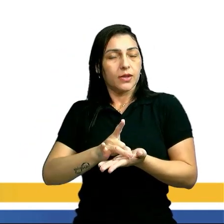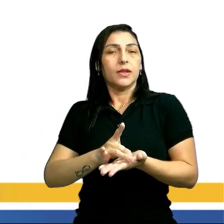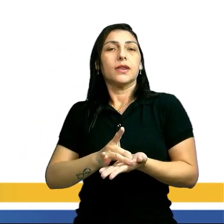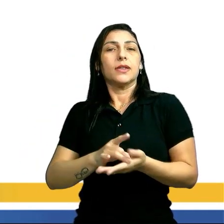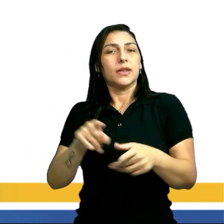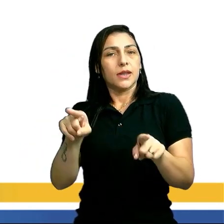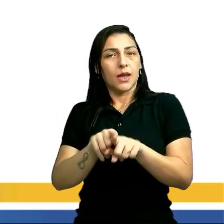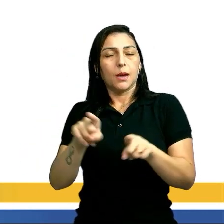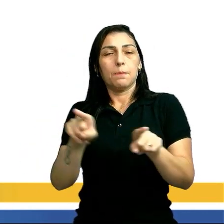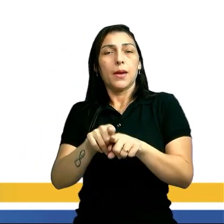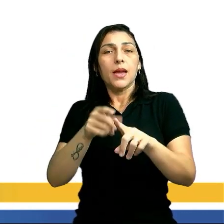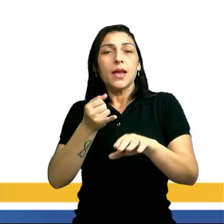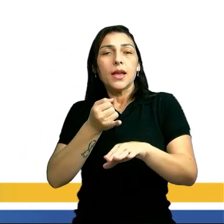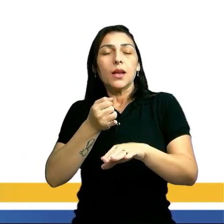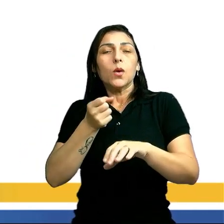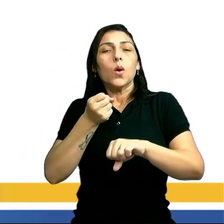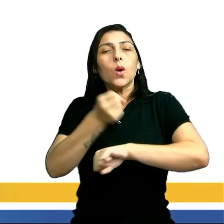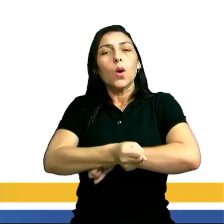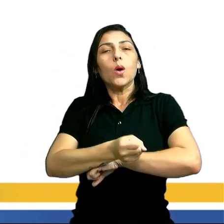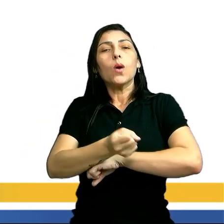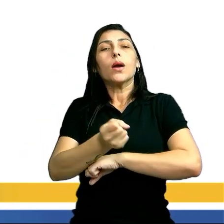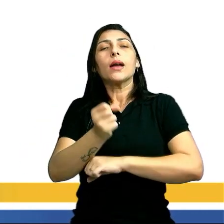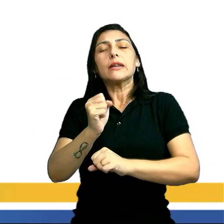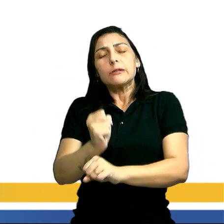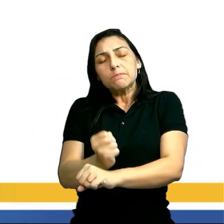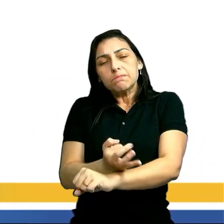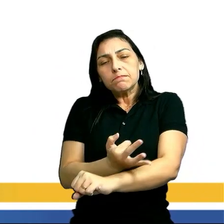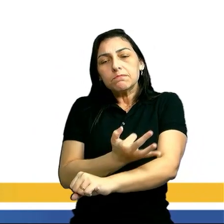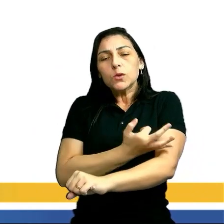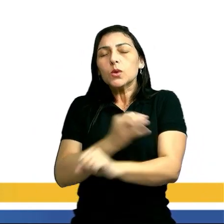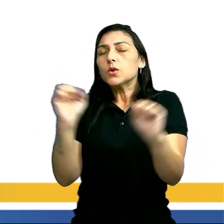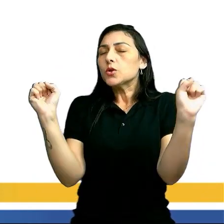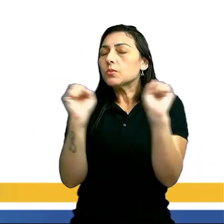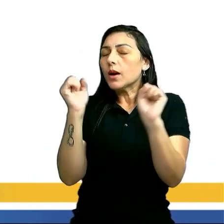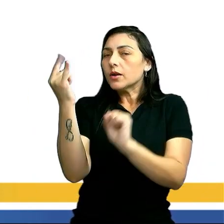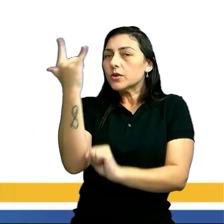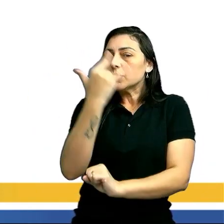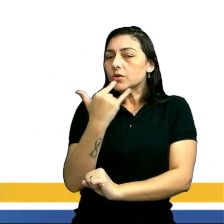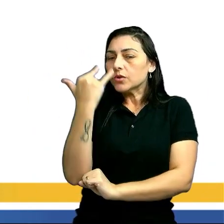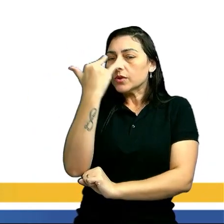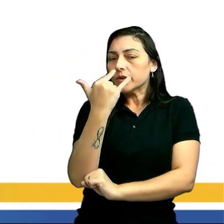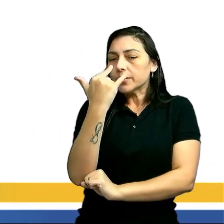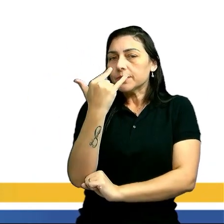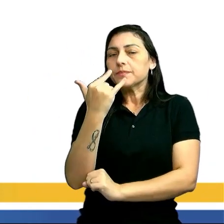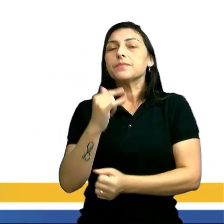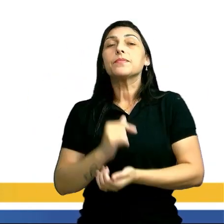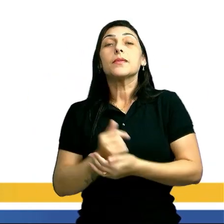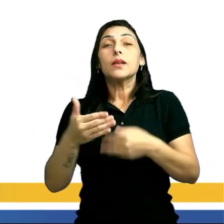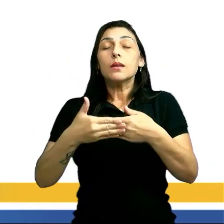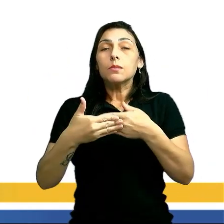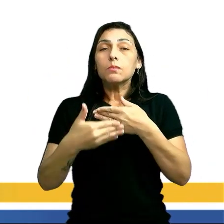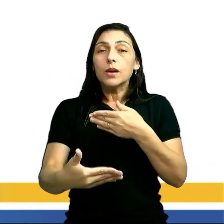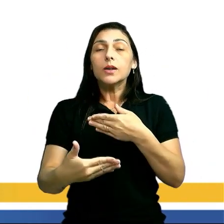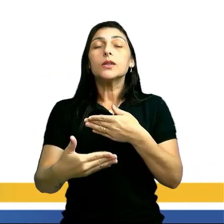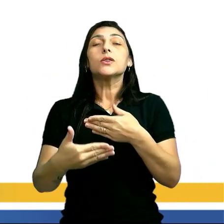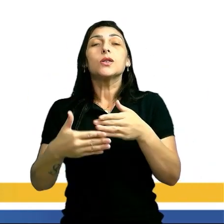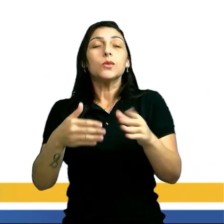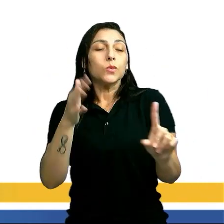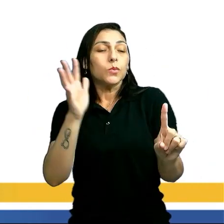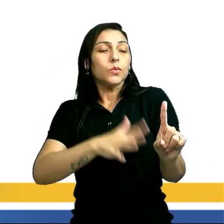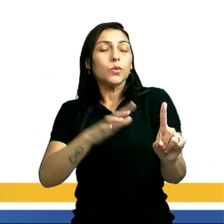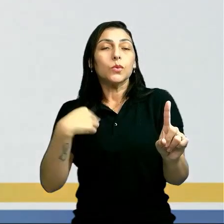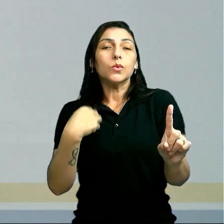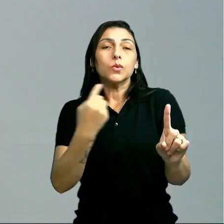e ainda introduzem aquele reino de emoções, de paixões, né? A partir, excitando